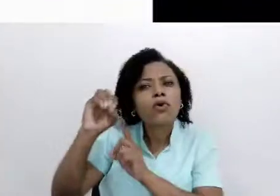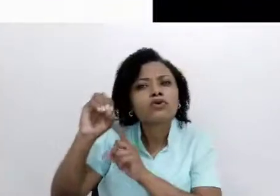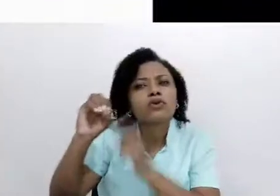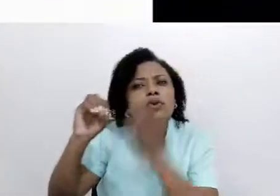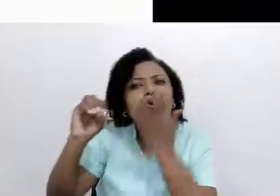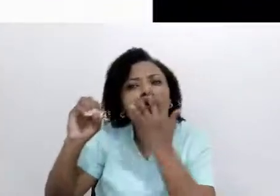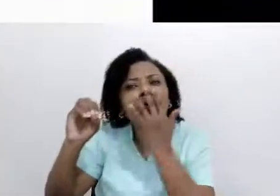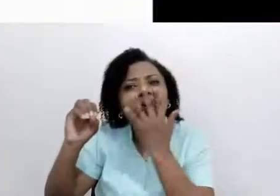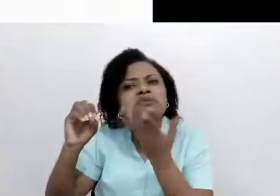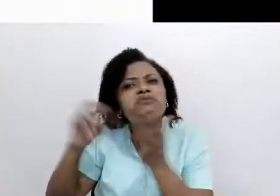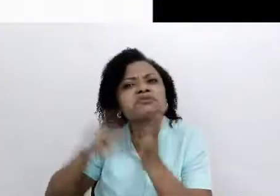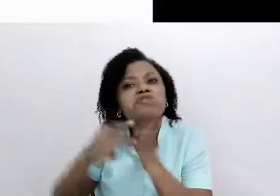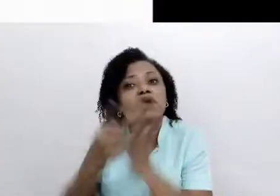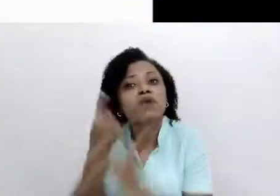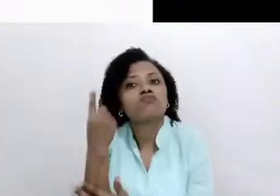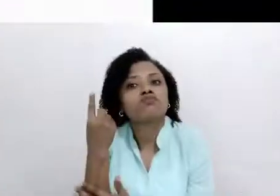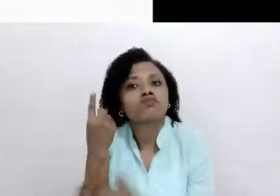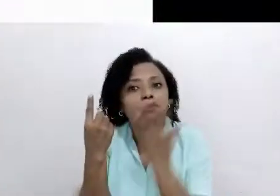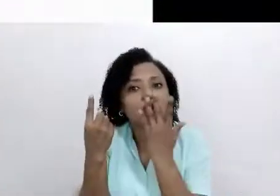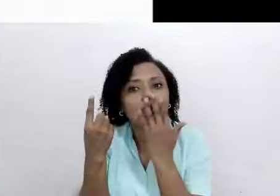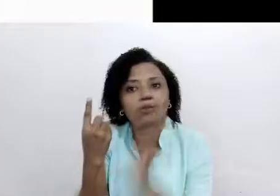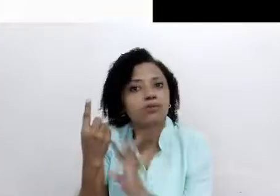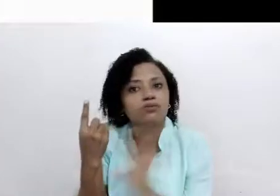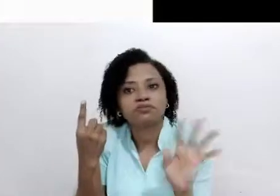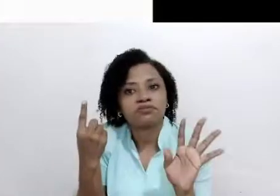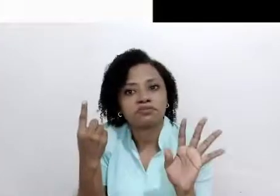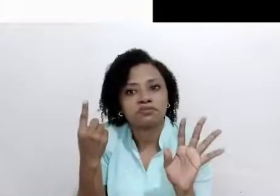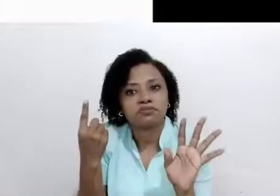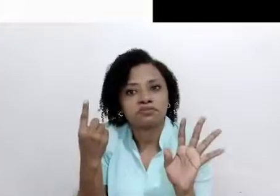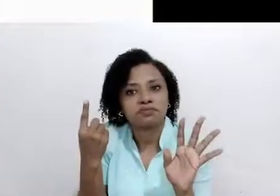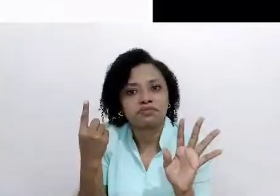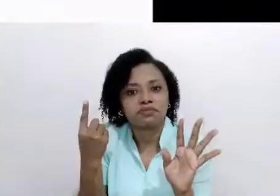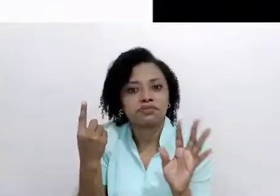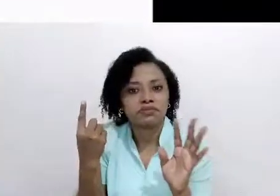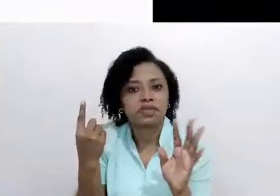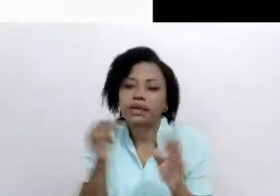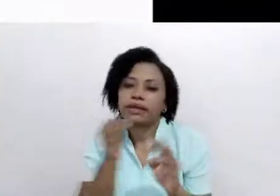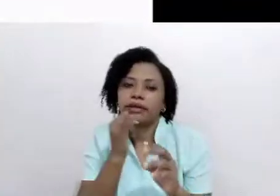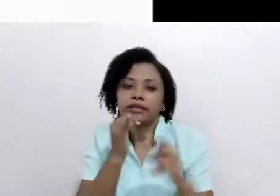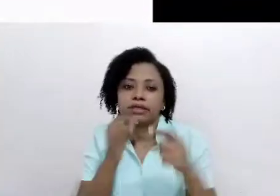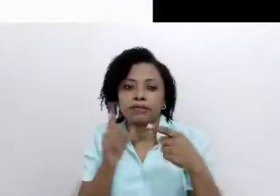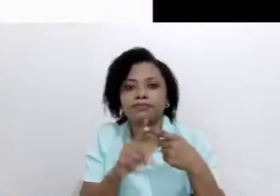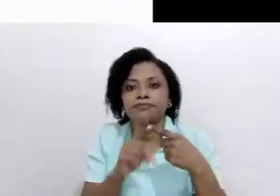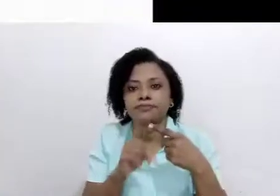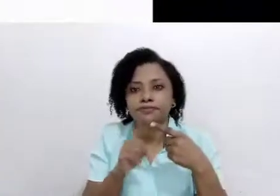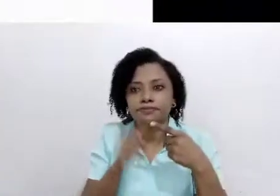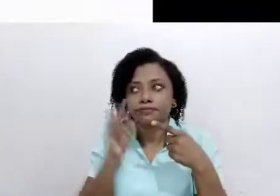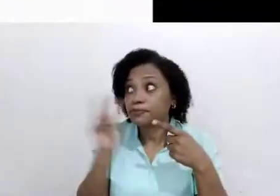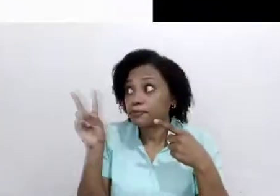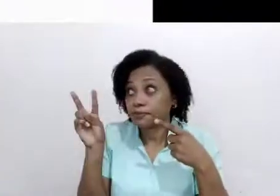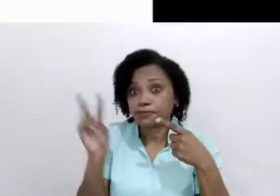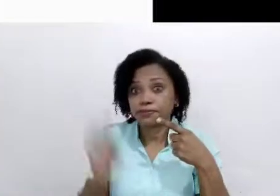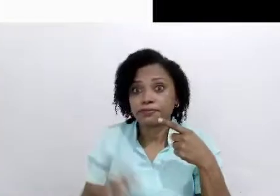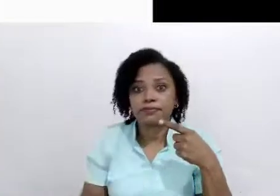cor, aí a gente tem algumas diferenças na cor do objeto. Por exemplo,